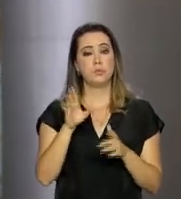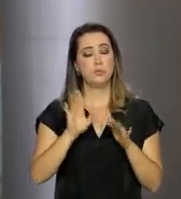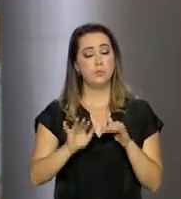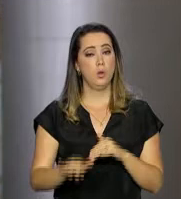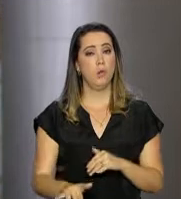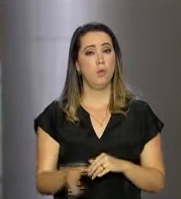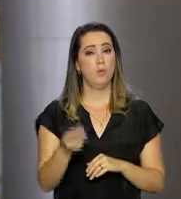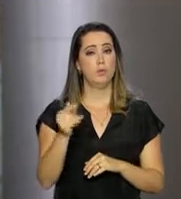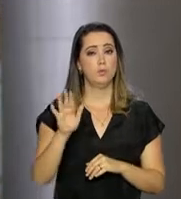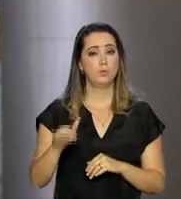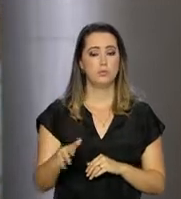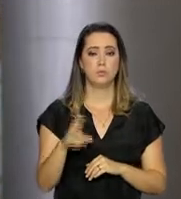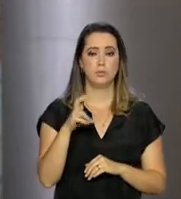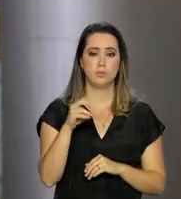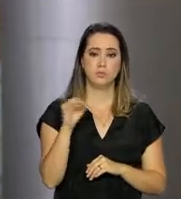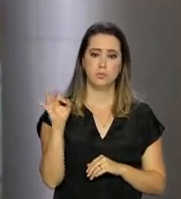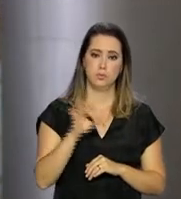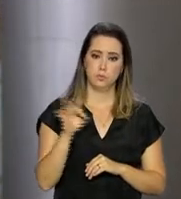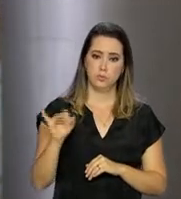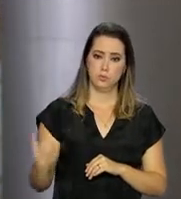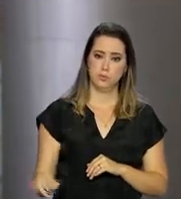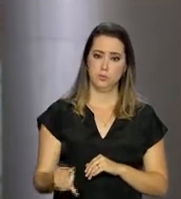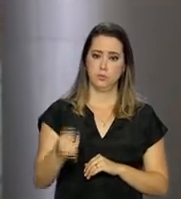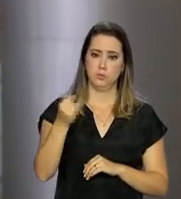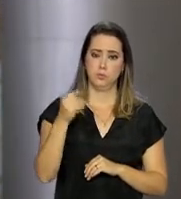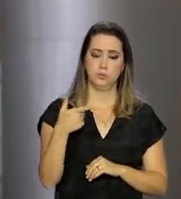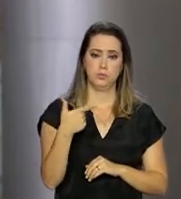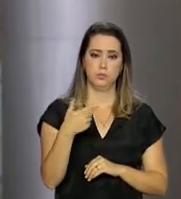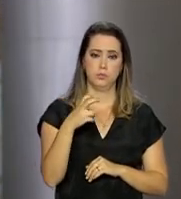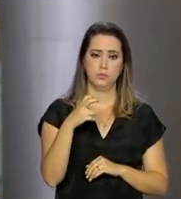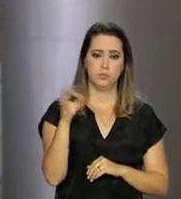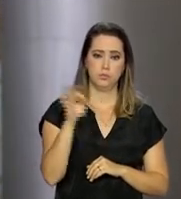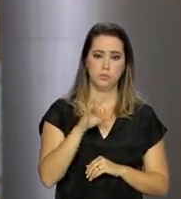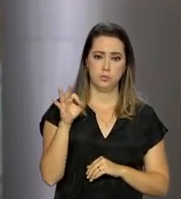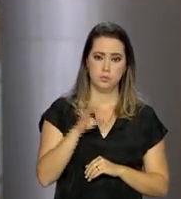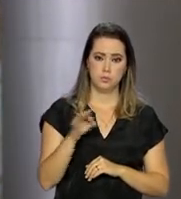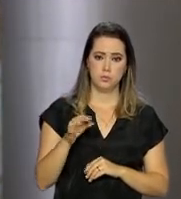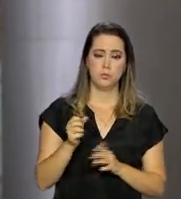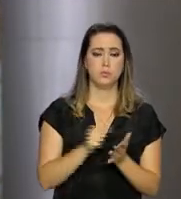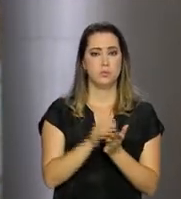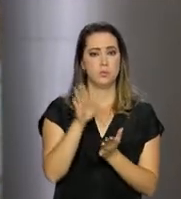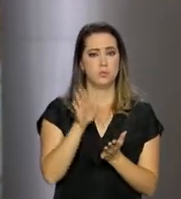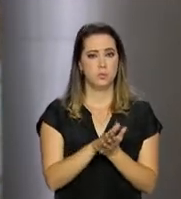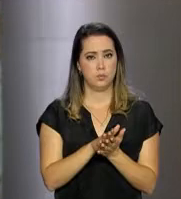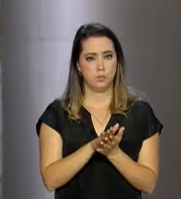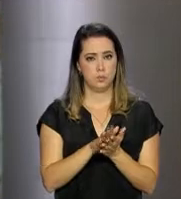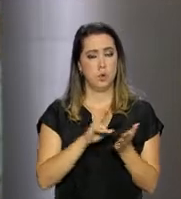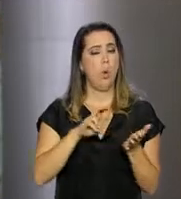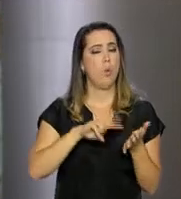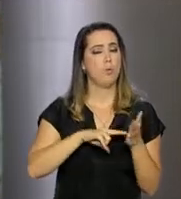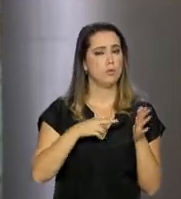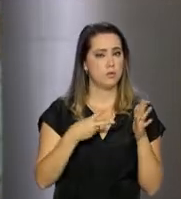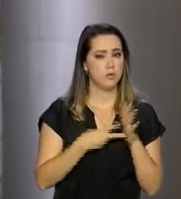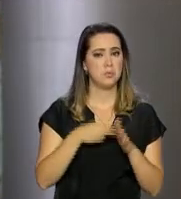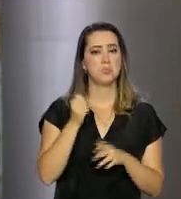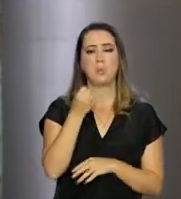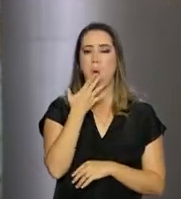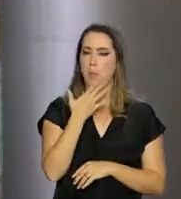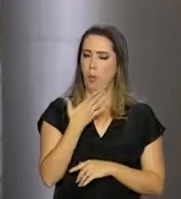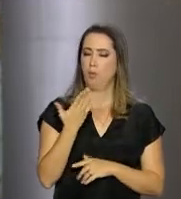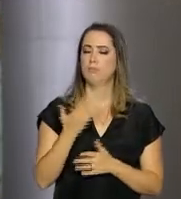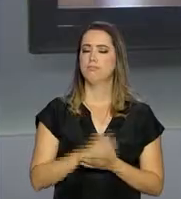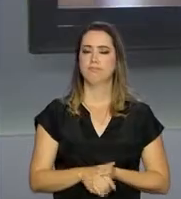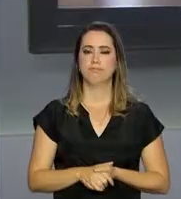de 50% nos juros e 25% nas multas ou seja é um bom negócio não é